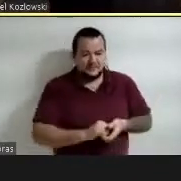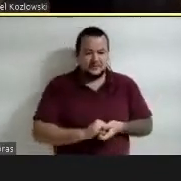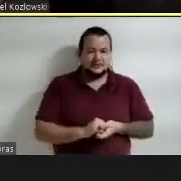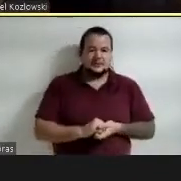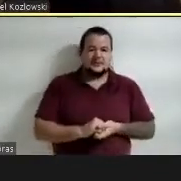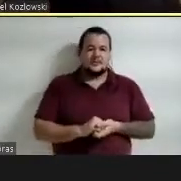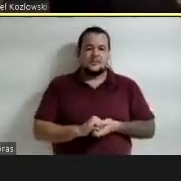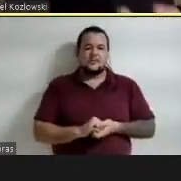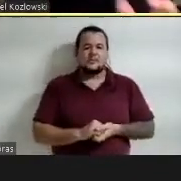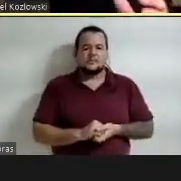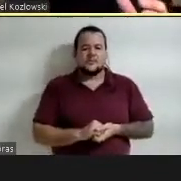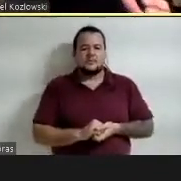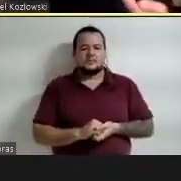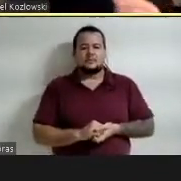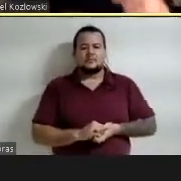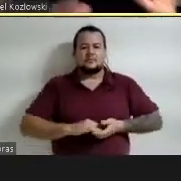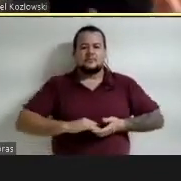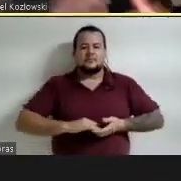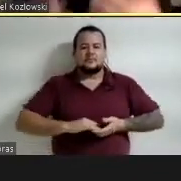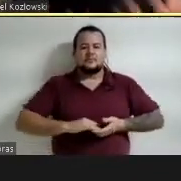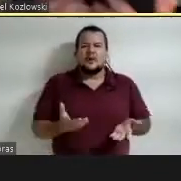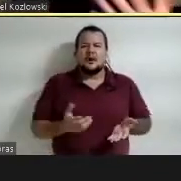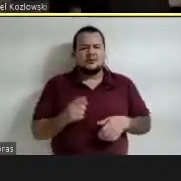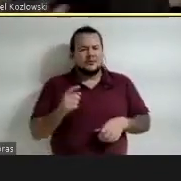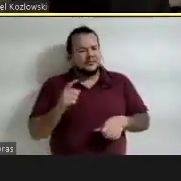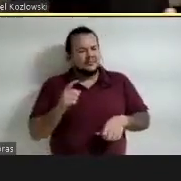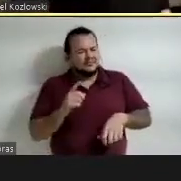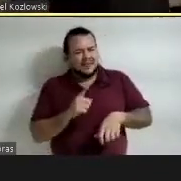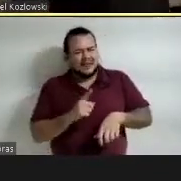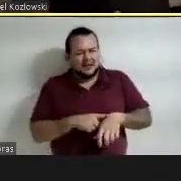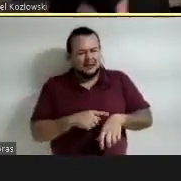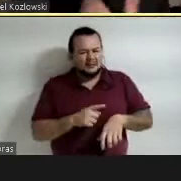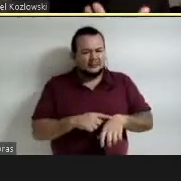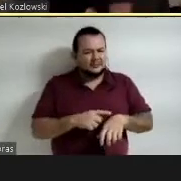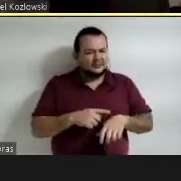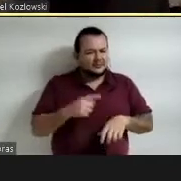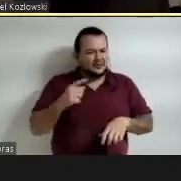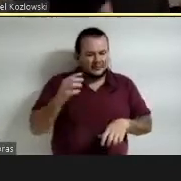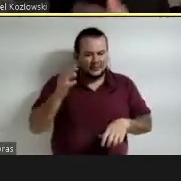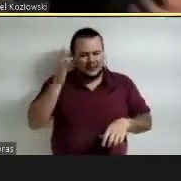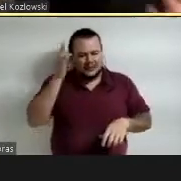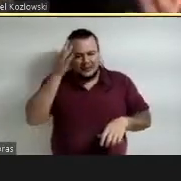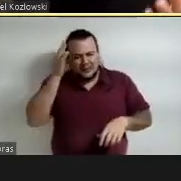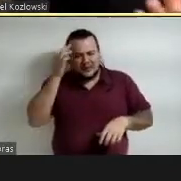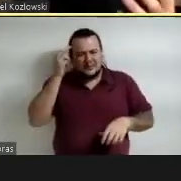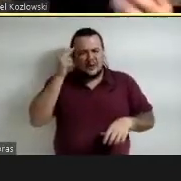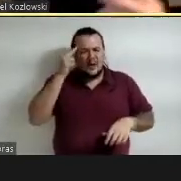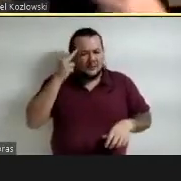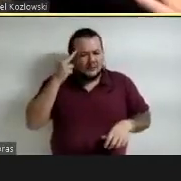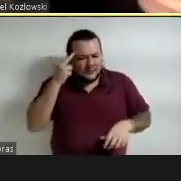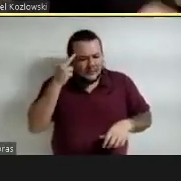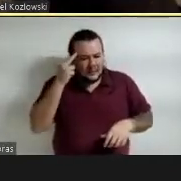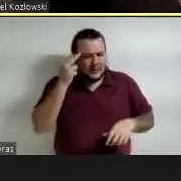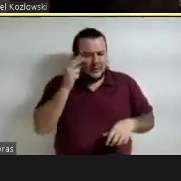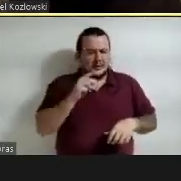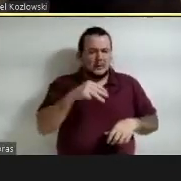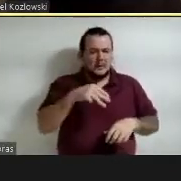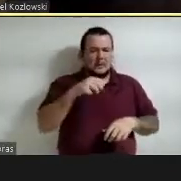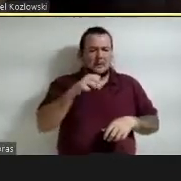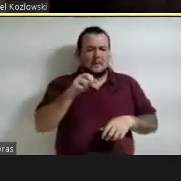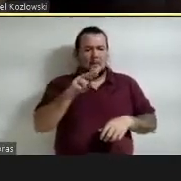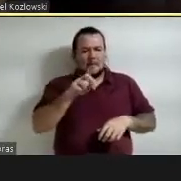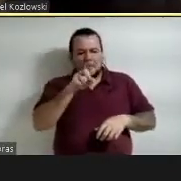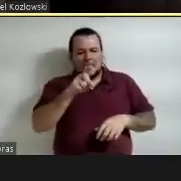E esse é o momento em que pensadores começam a refletir sobre a escala desse fenômeno, né? Karl Marx, por exemplo, com seu